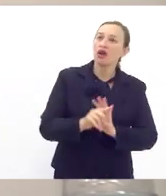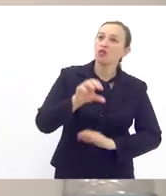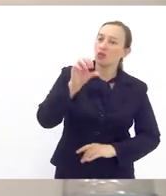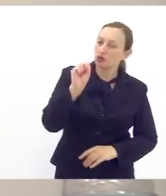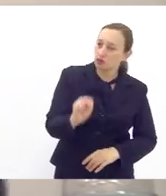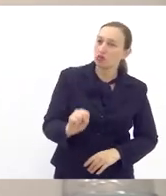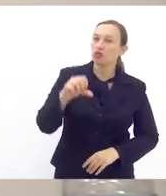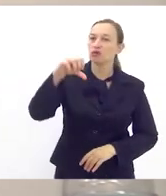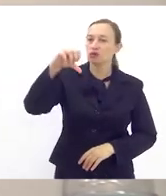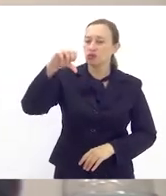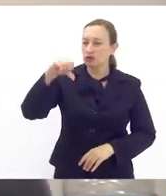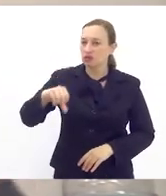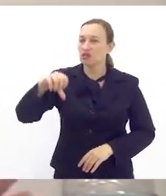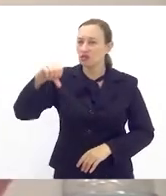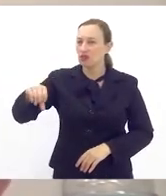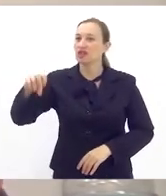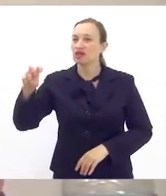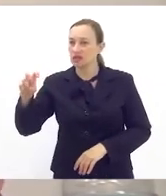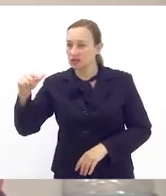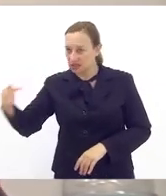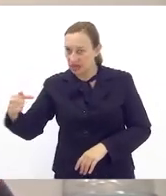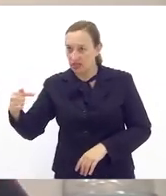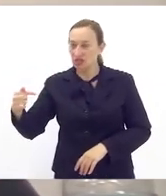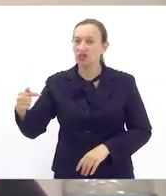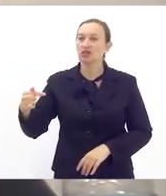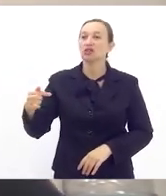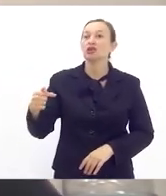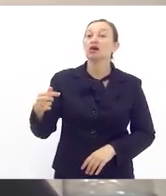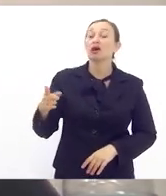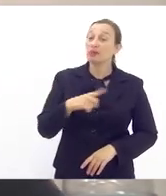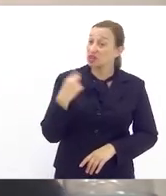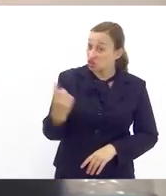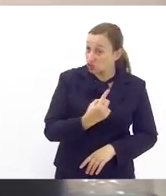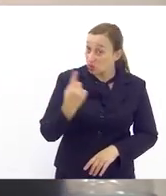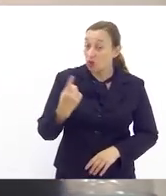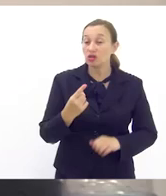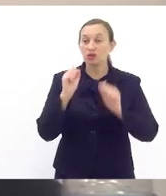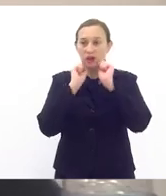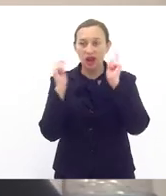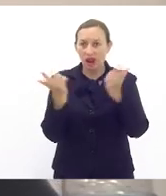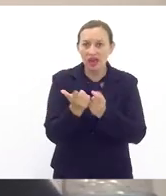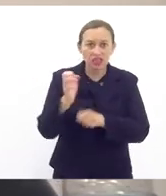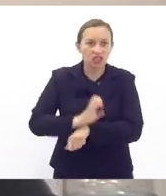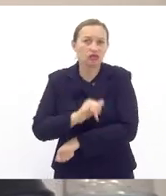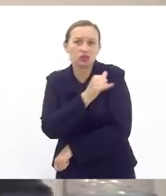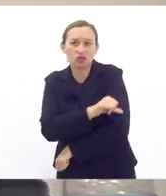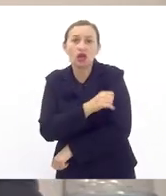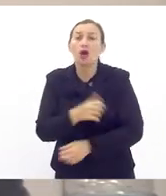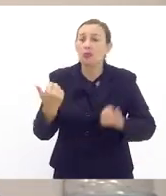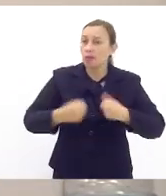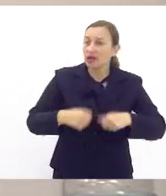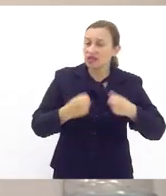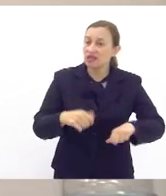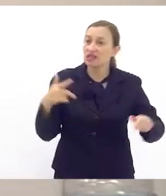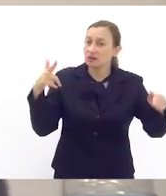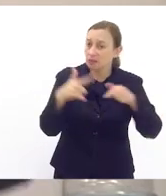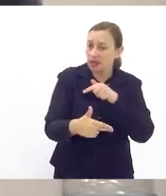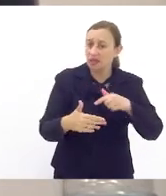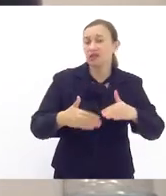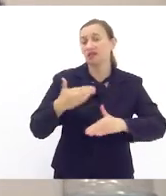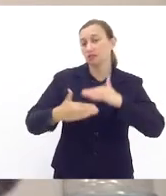8.987,95 outras leis também que interferem nisso mas nós enquanto a Assembleia Legislativa do Estado do Rio de Janeiro temos que interferir nesse processo